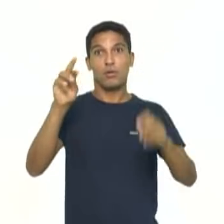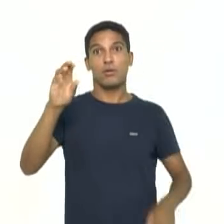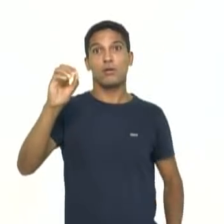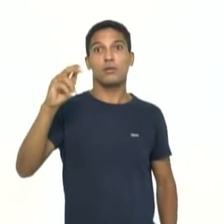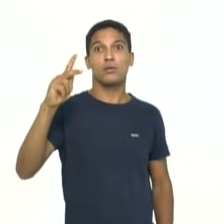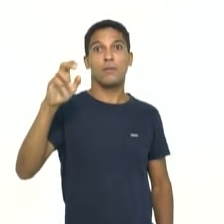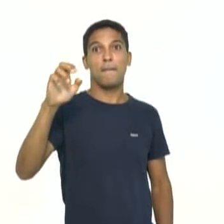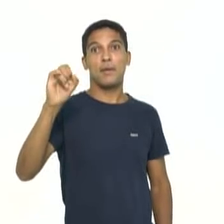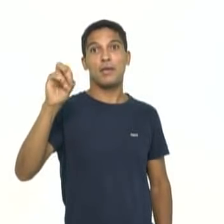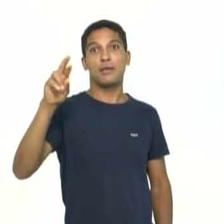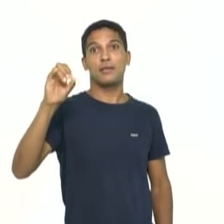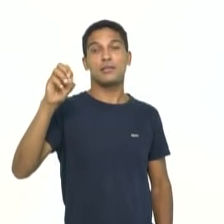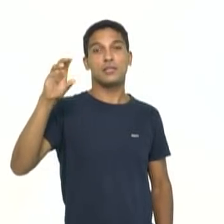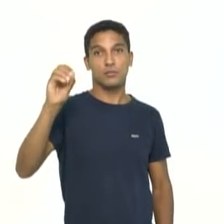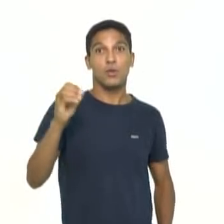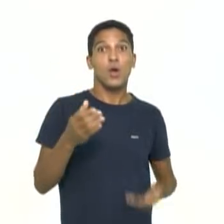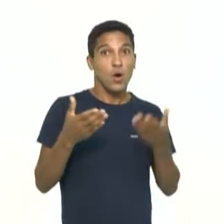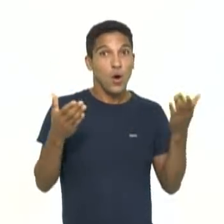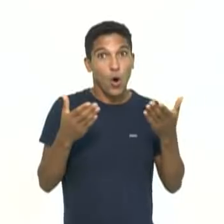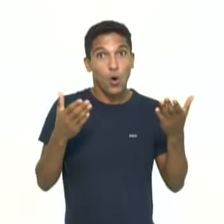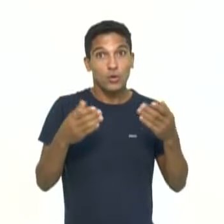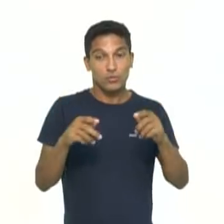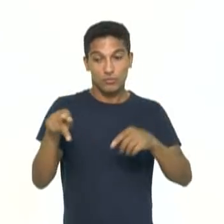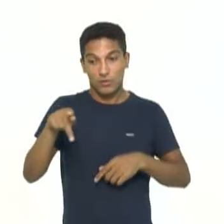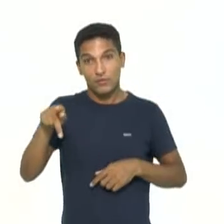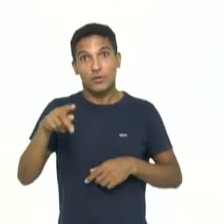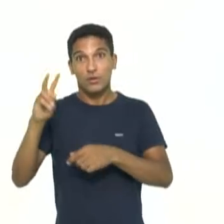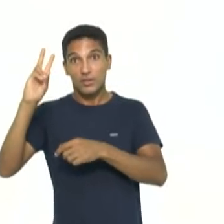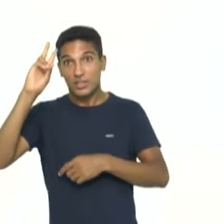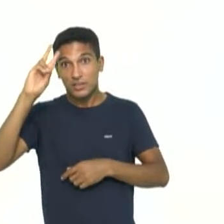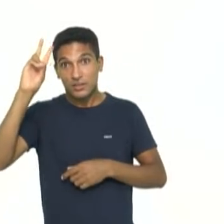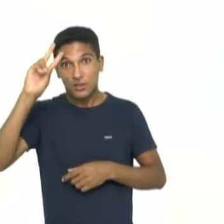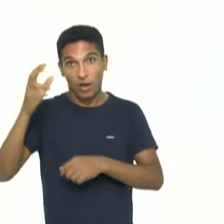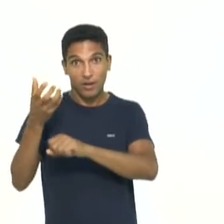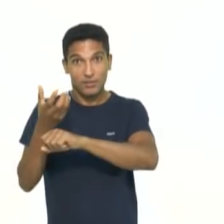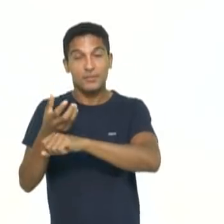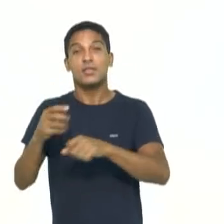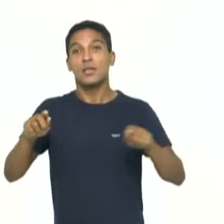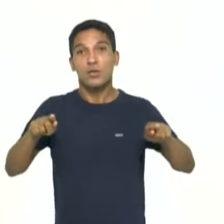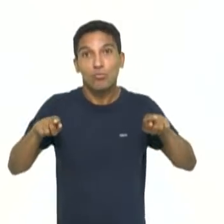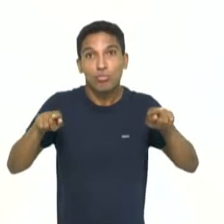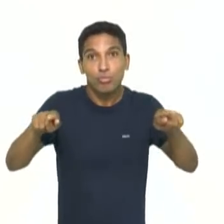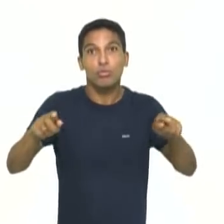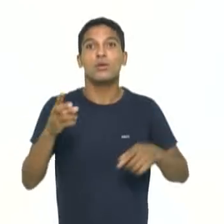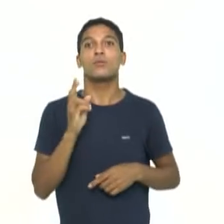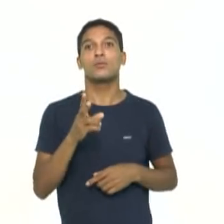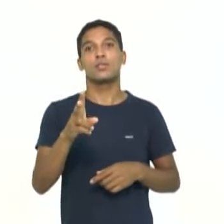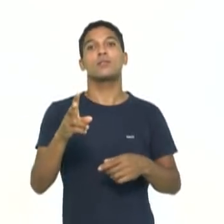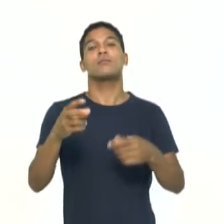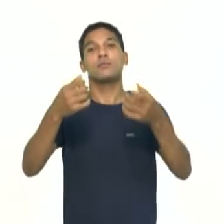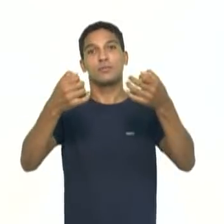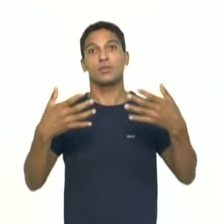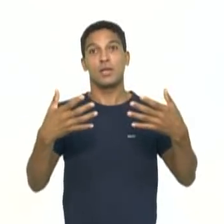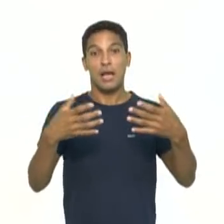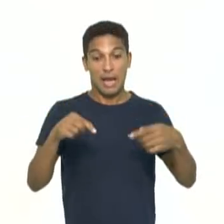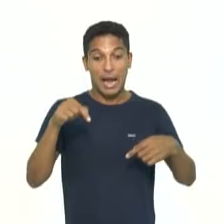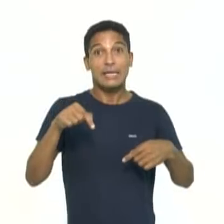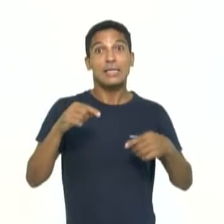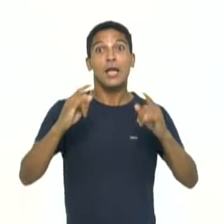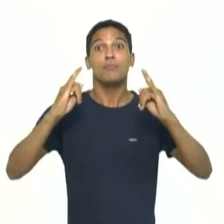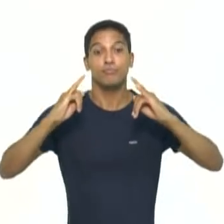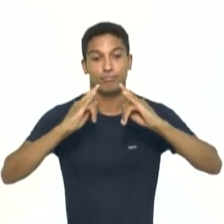História para continuar tratando disso, e num acampamento dos tropeiros aqui com várias características, né, professora Bia? Pois